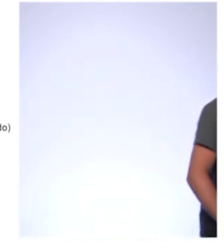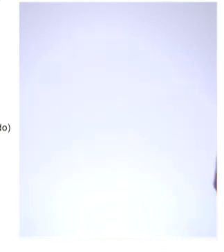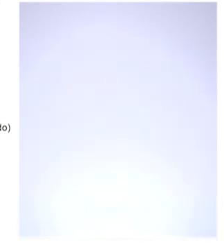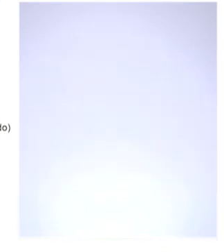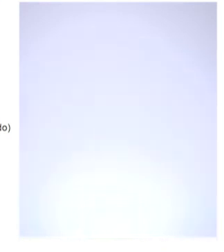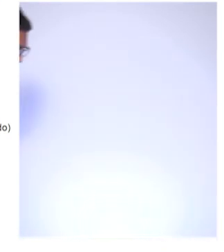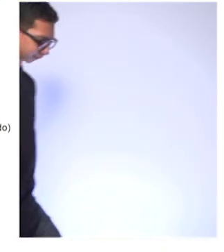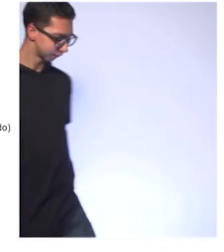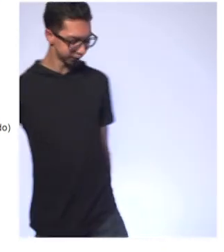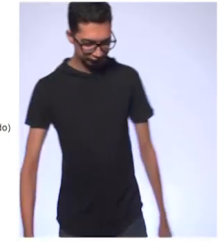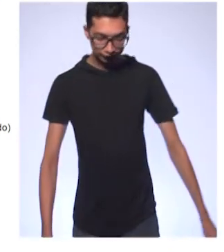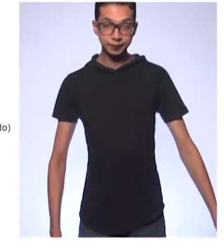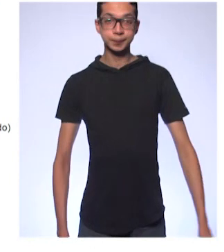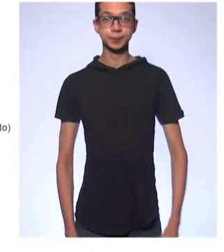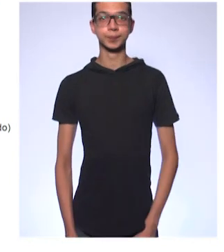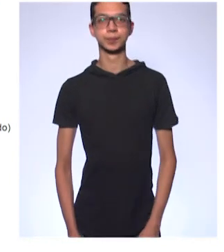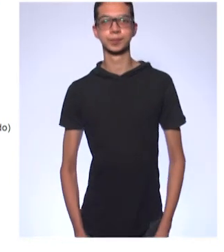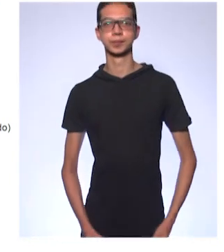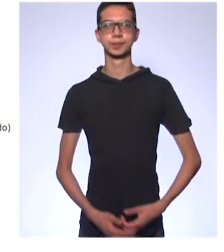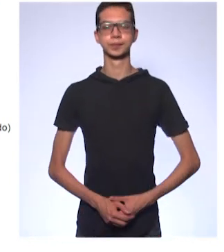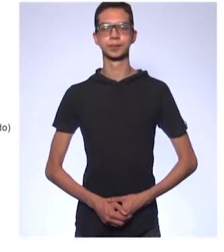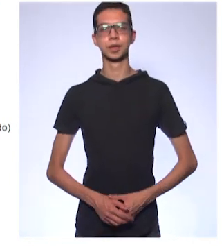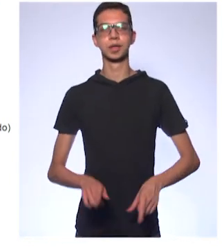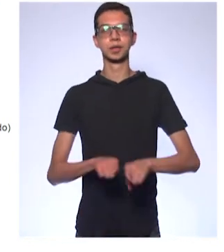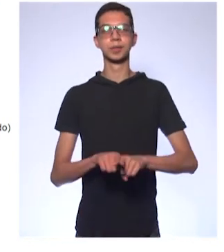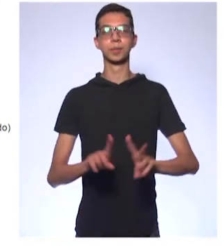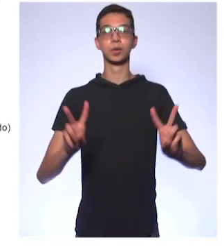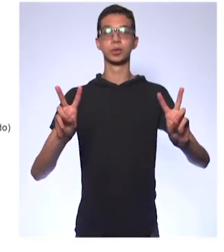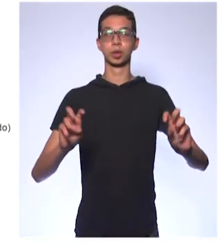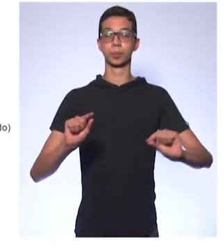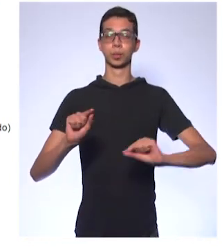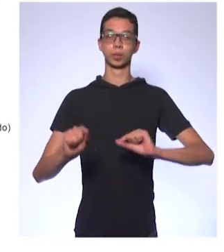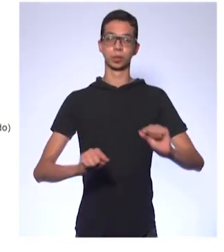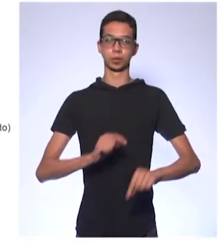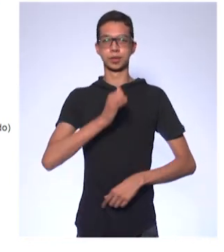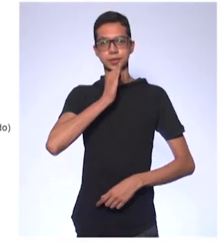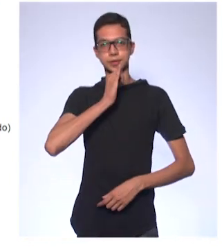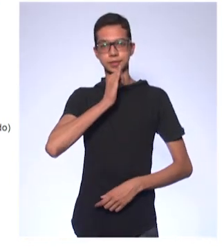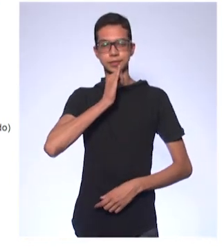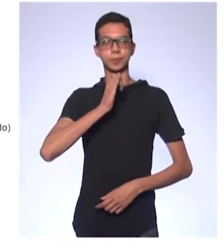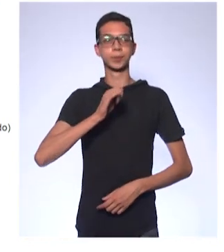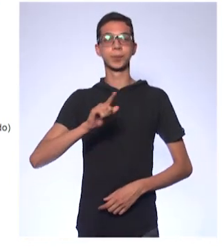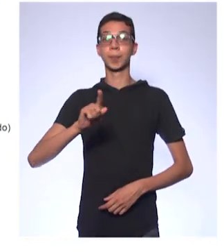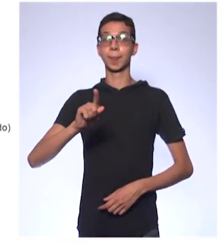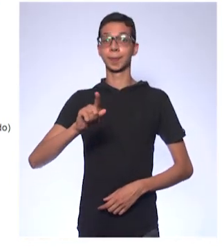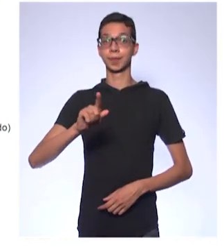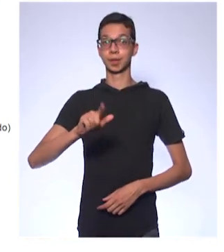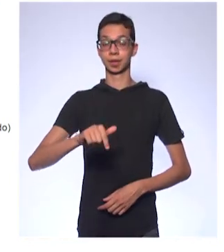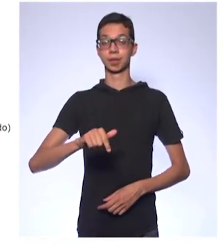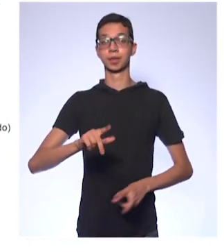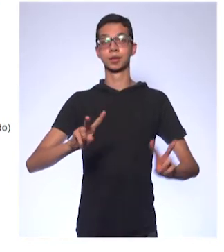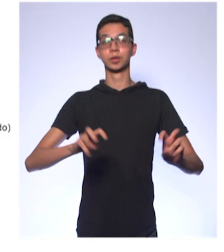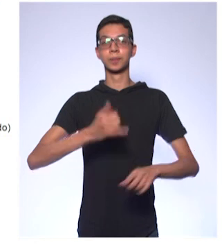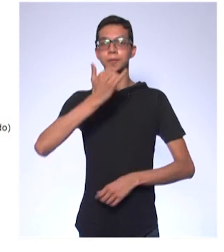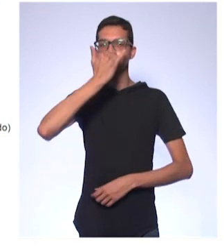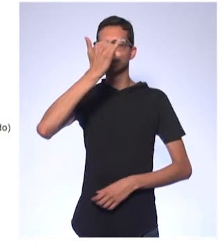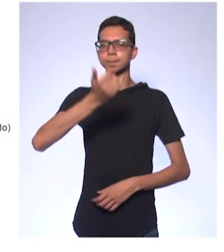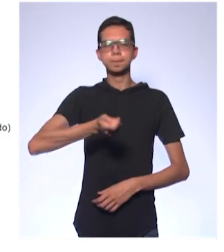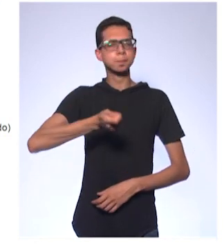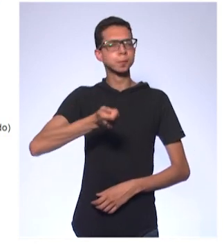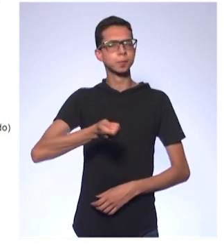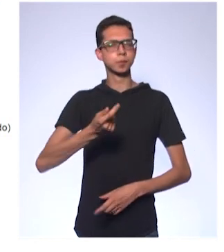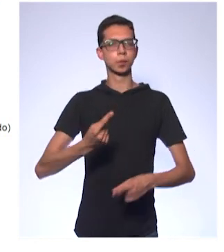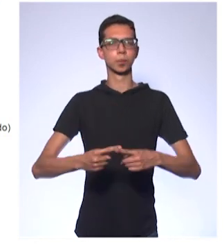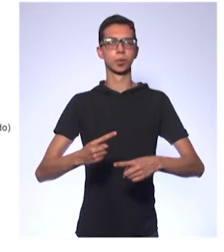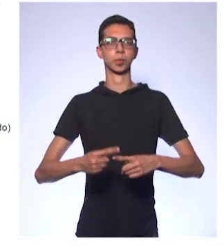la contaminación y el cambio climático, que es la mayor amenaza a la